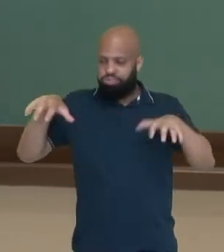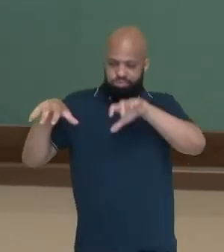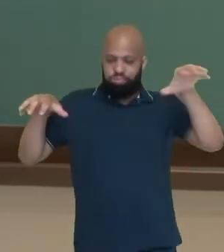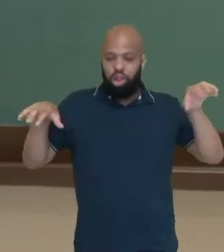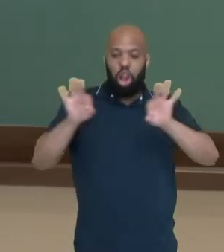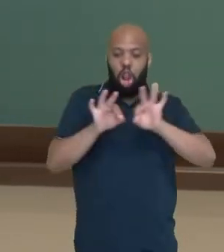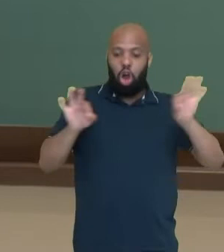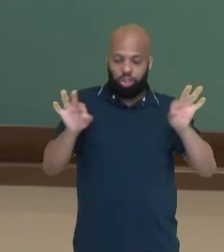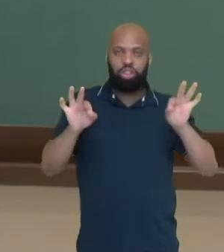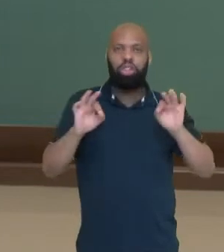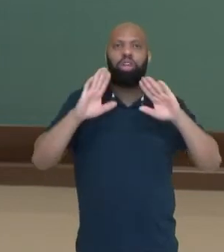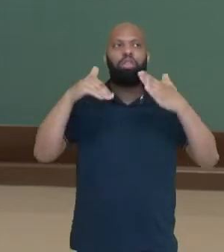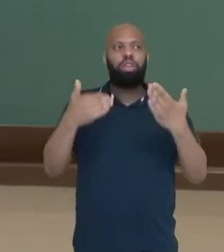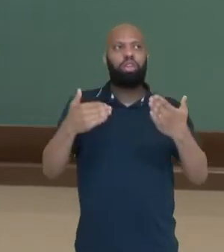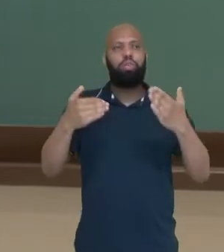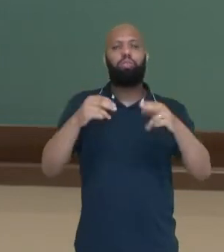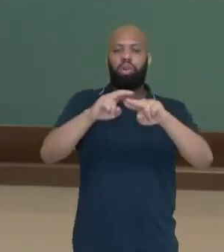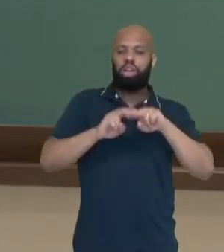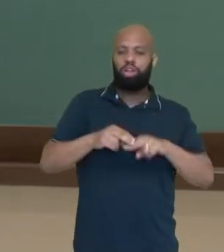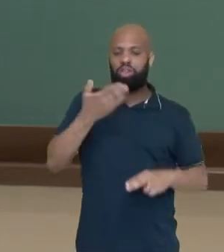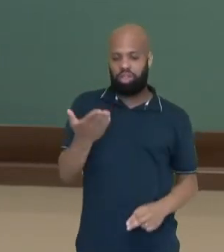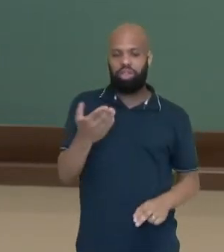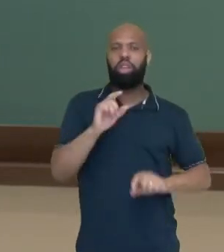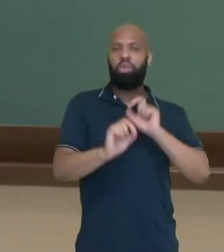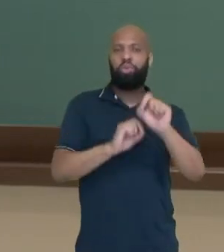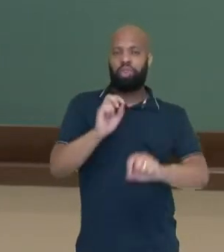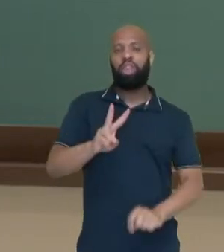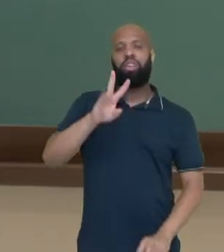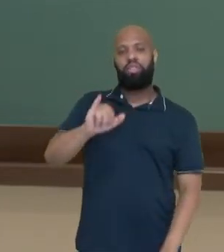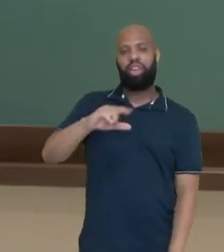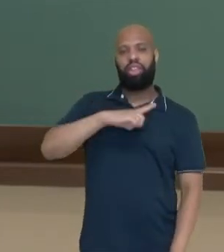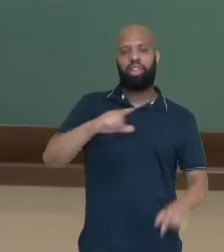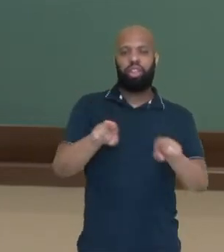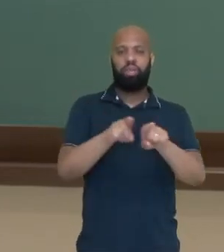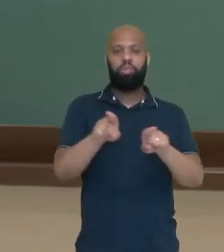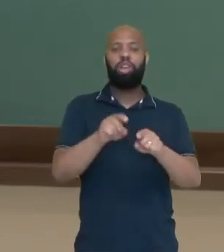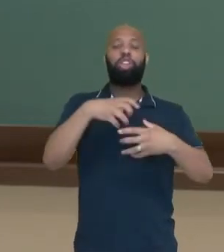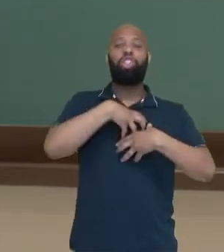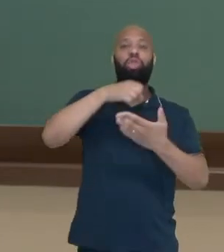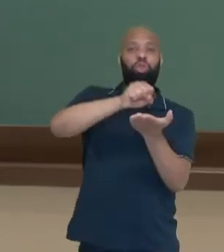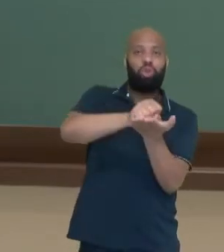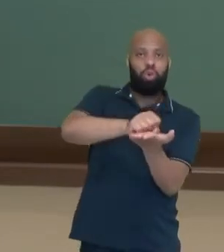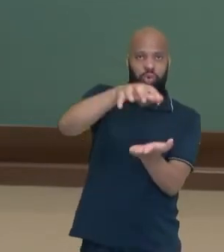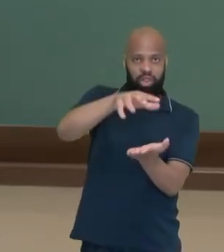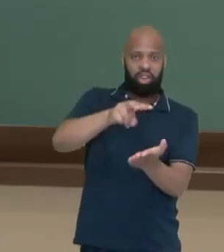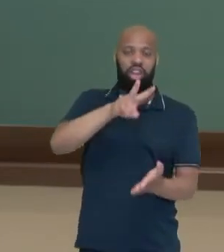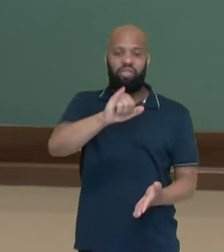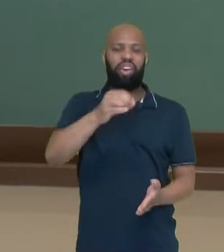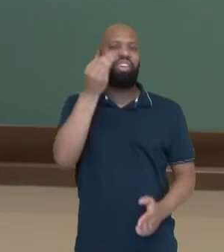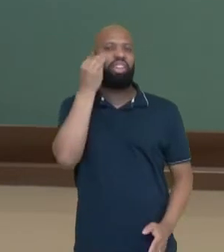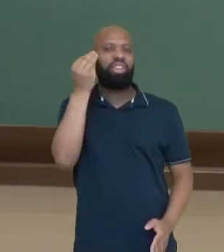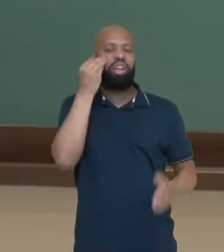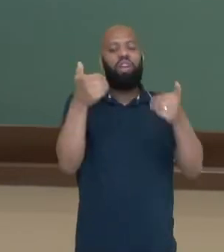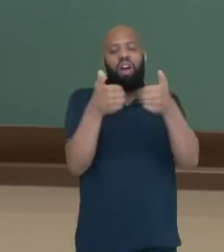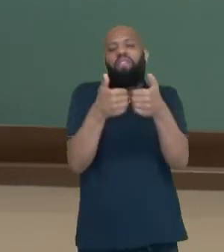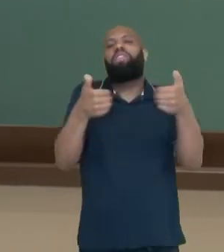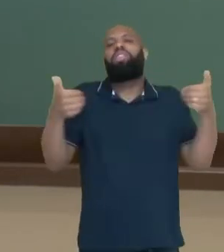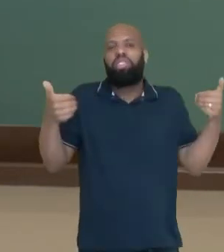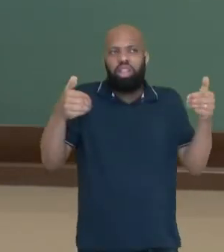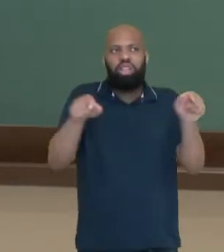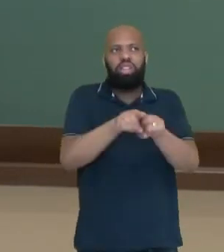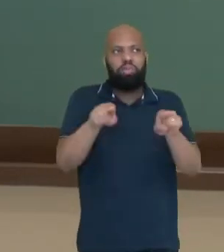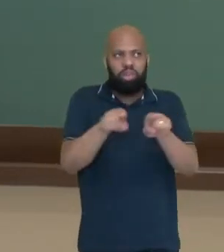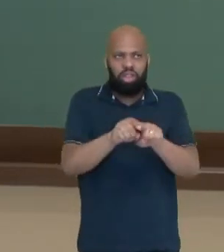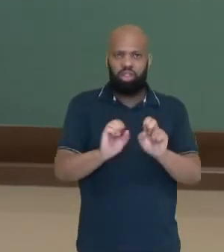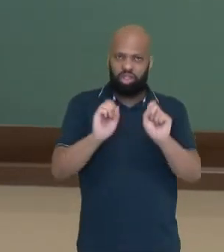do outro. E por causa disso, eles assumem figuras geométricas, tentando se afastar aí o máximo possível